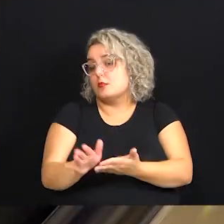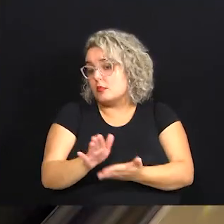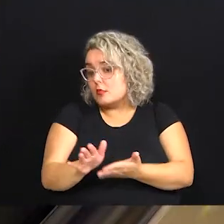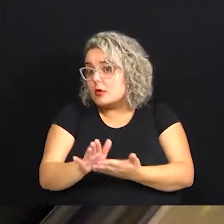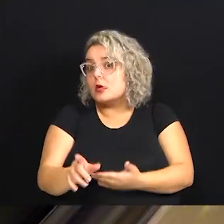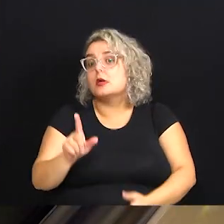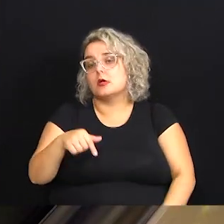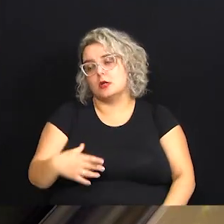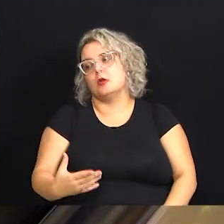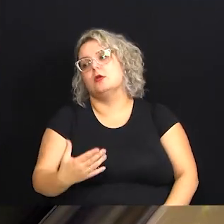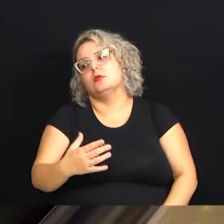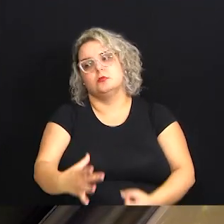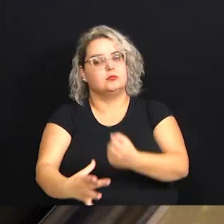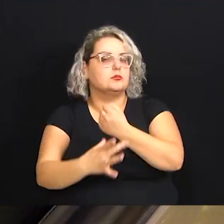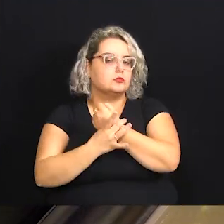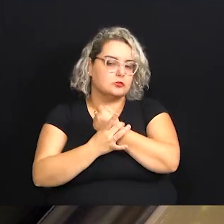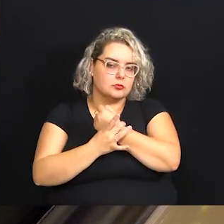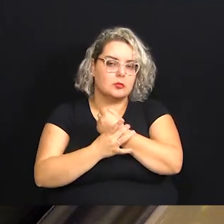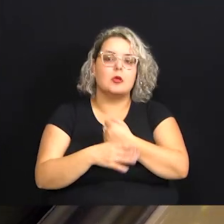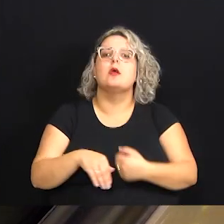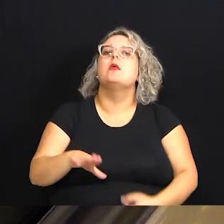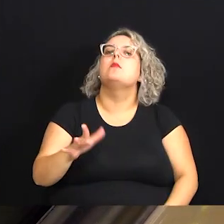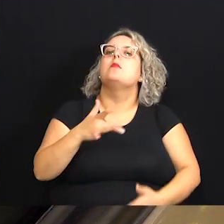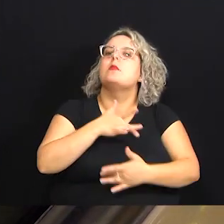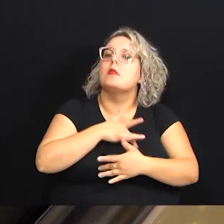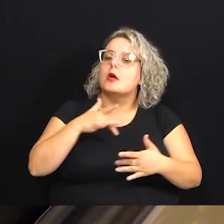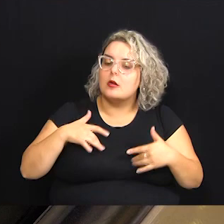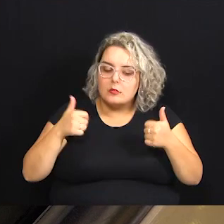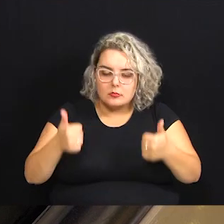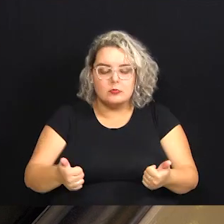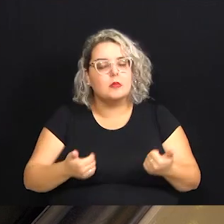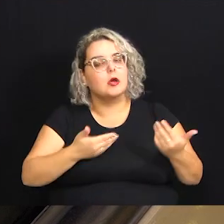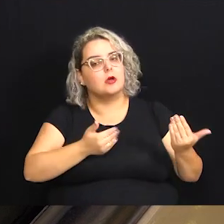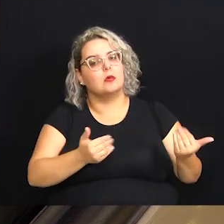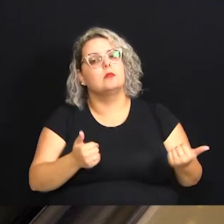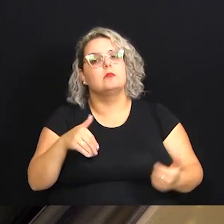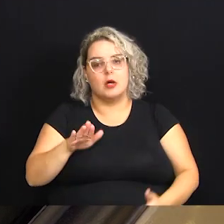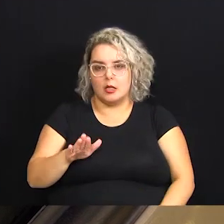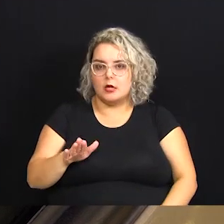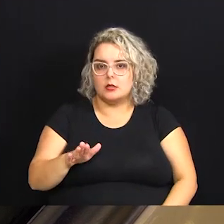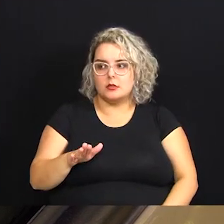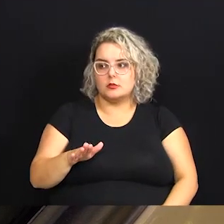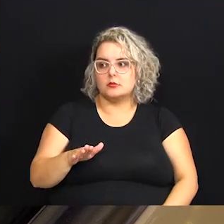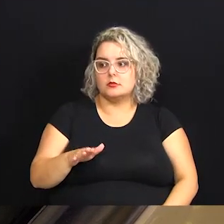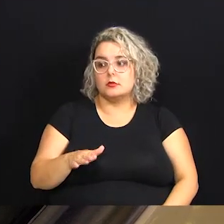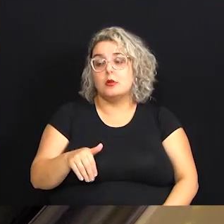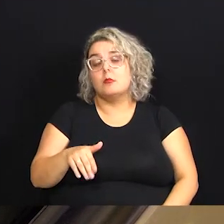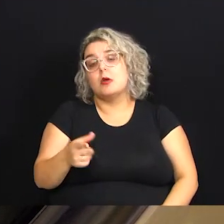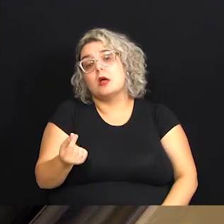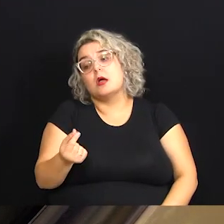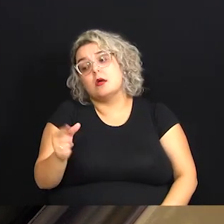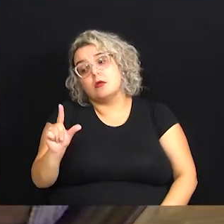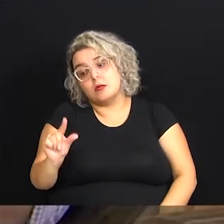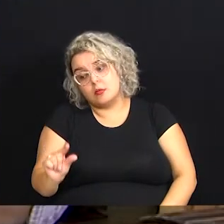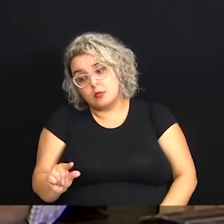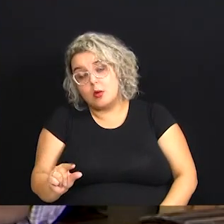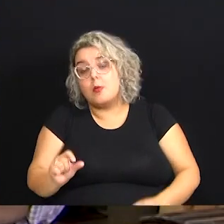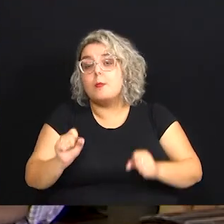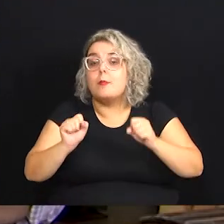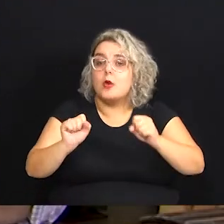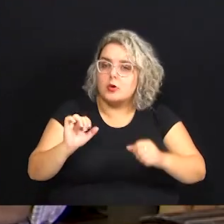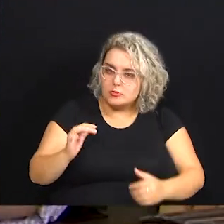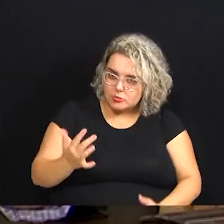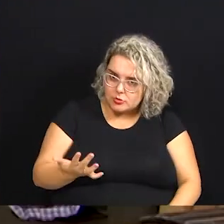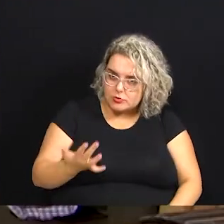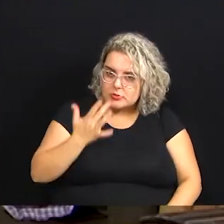que é o custo do seguro. Quanto mais saudável, quanto mais jovem a pessoa for, mais barato tende a ser